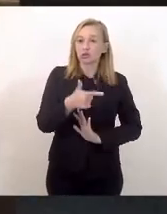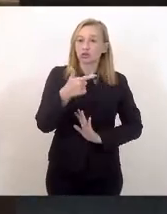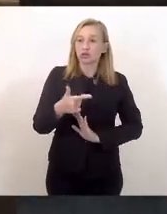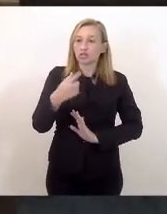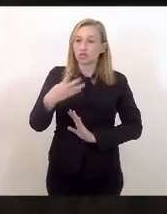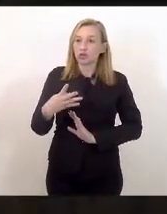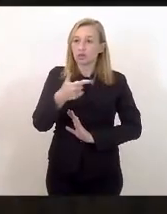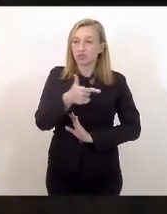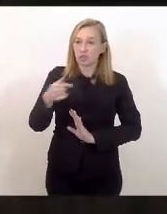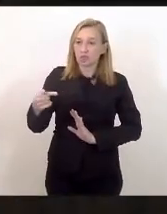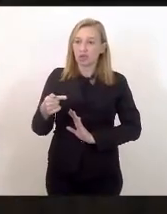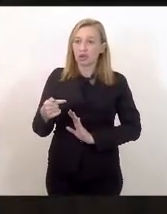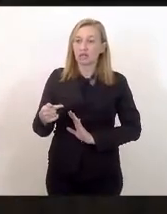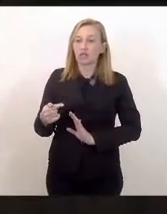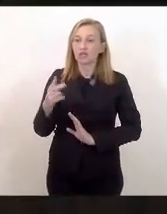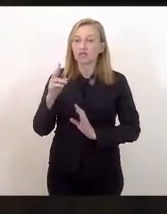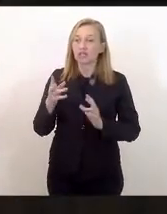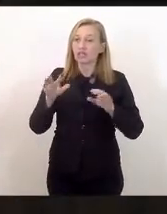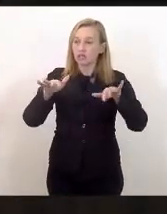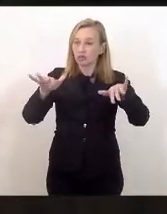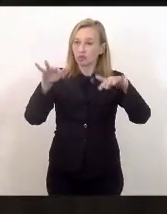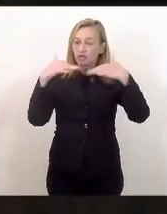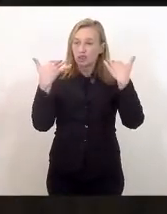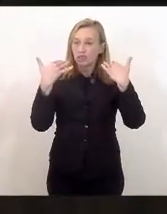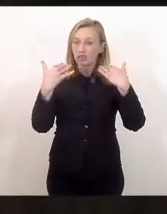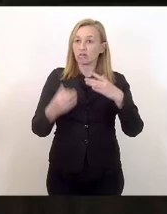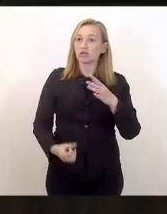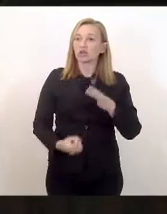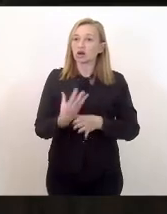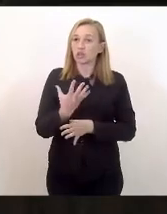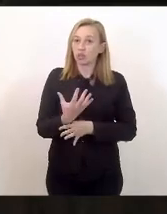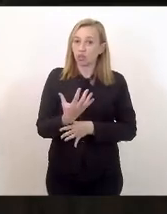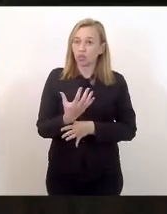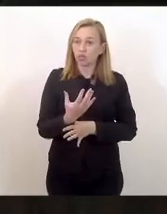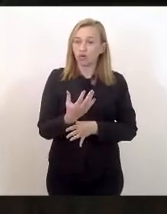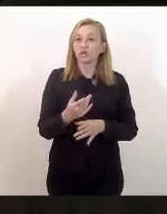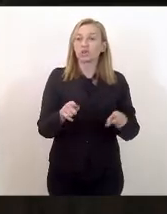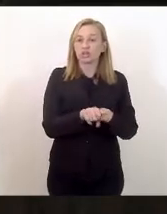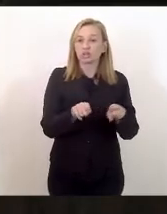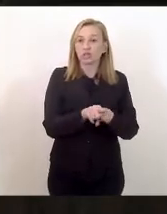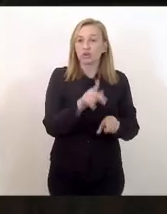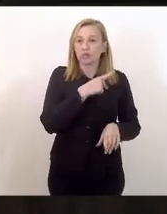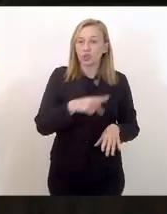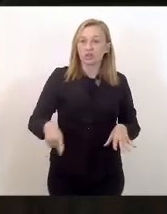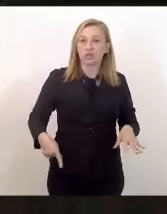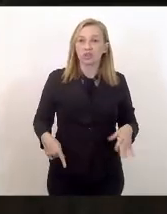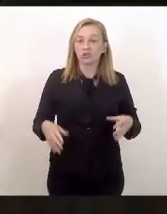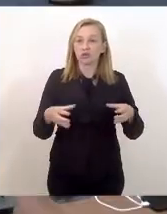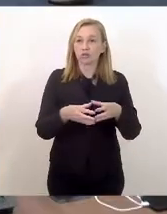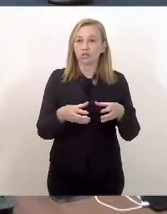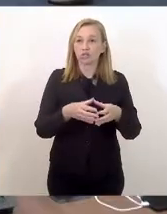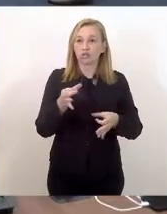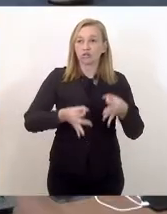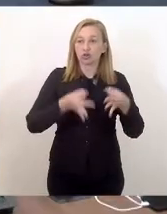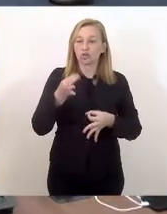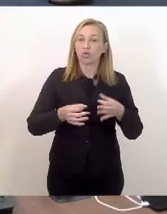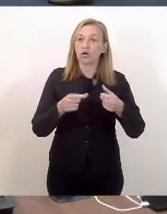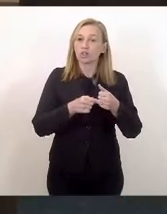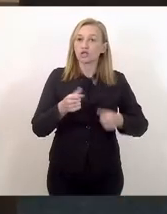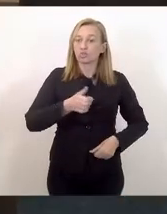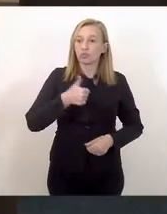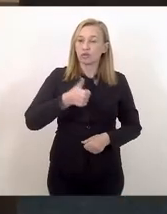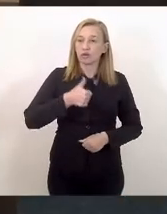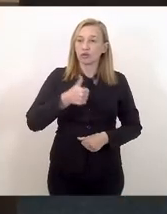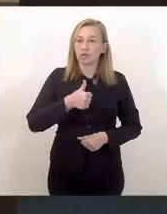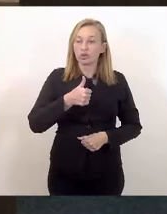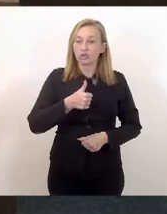22.24.17. Chama a atenção do autor e chama também a atenção do presidente da Comissão de Constituição e Justiça. O artigo 1º, eu digo que